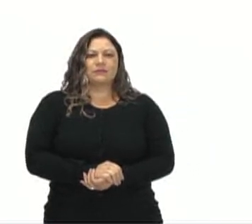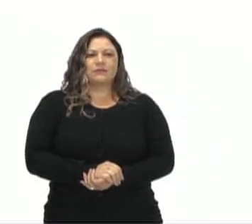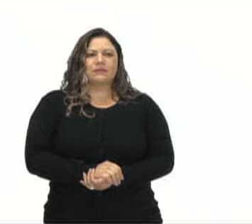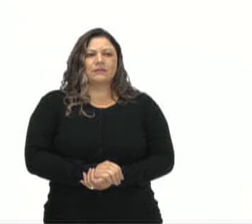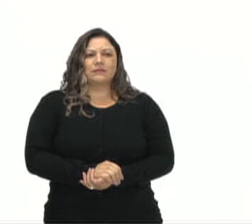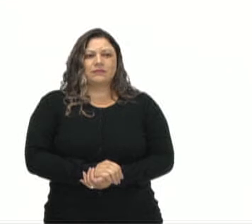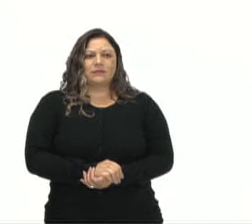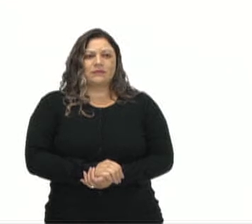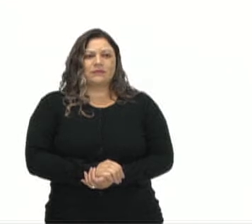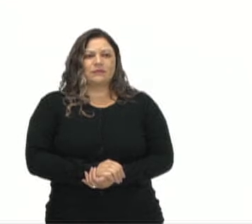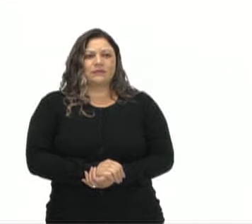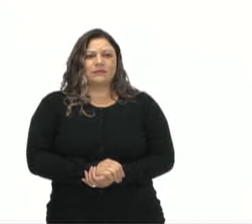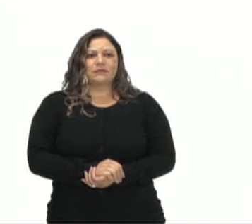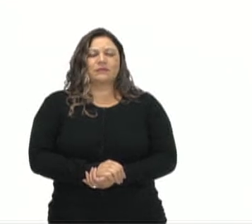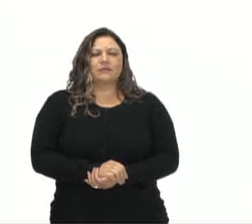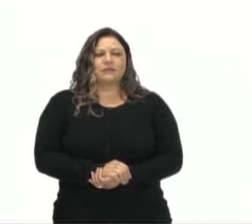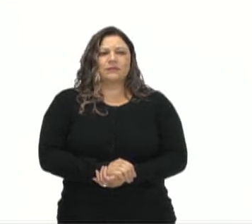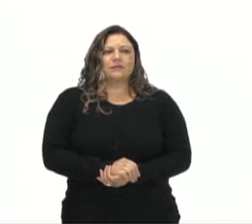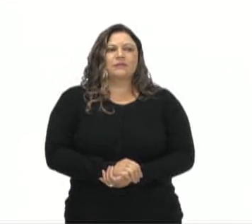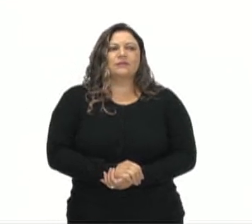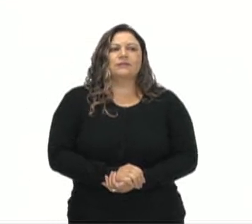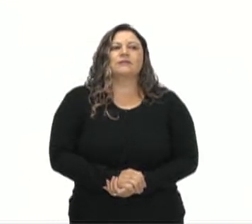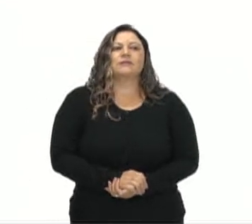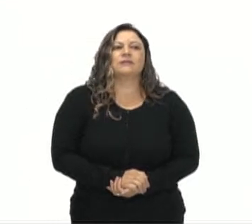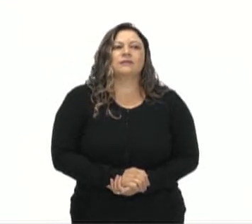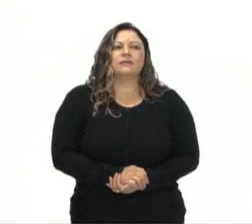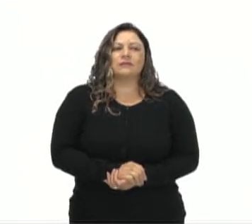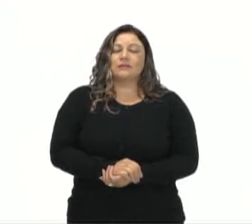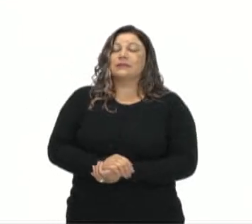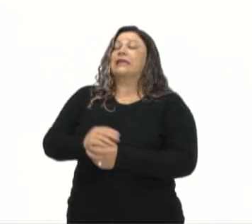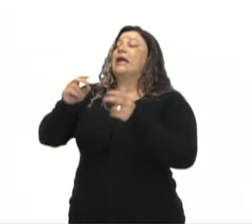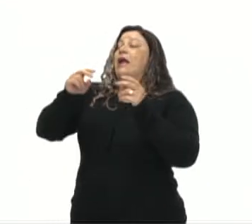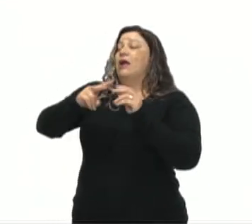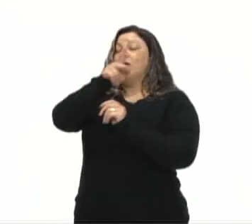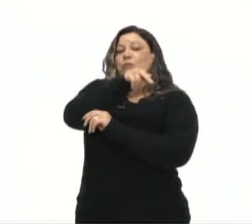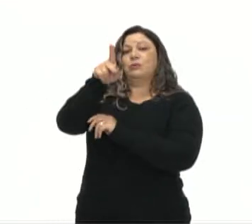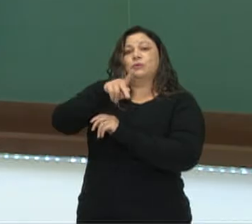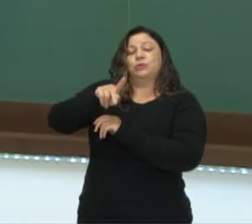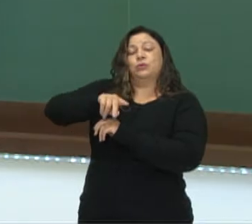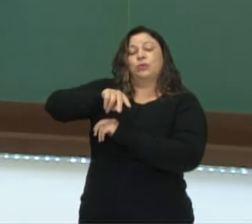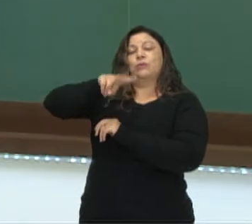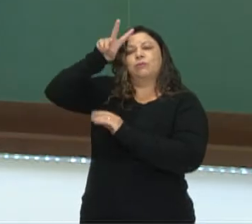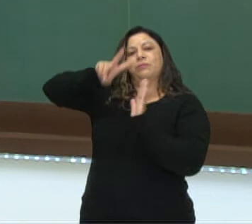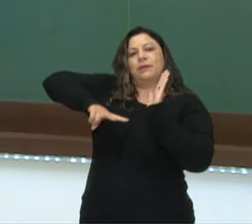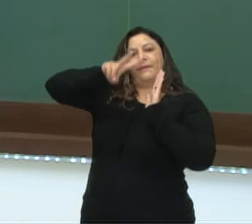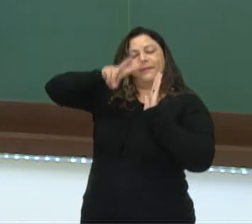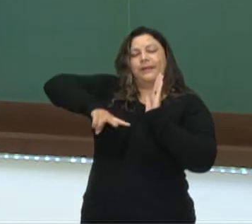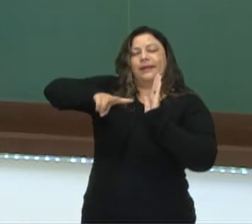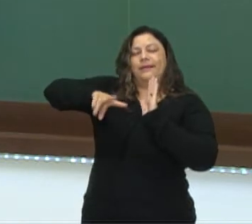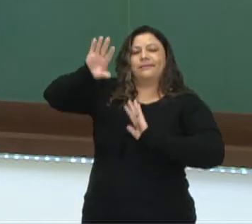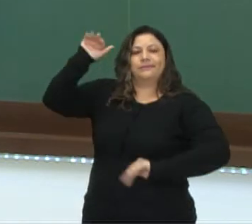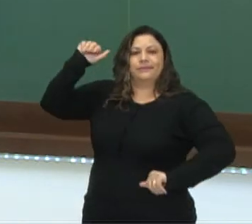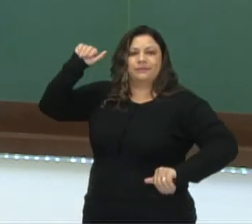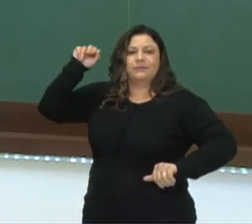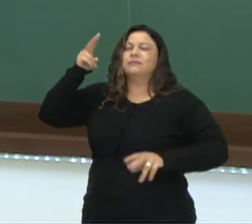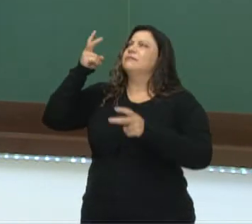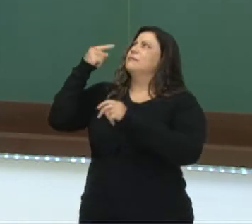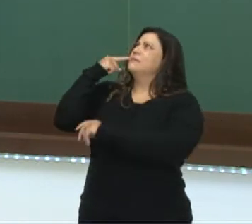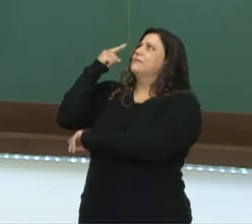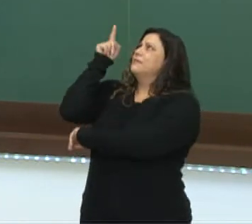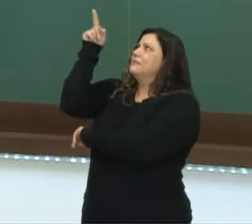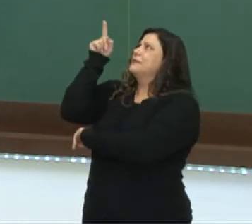regla de eufonía. Me parte el alma ver gente pobre,